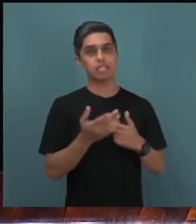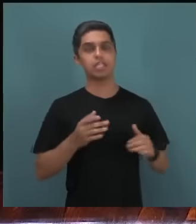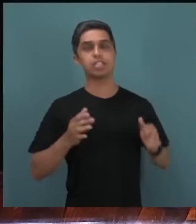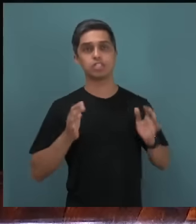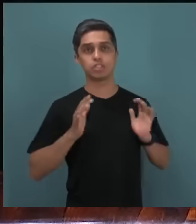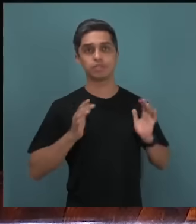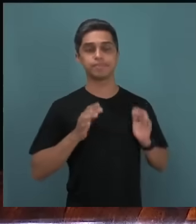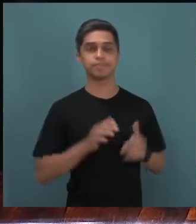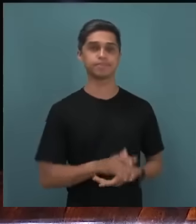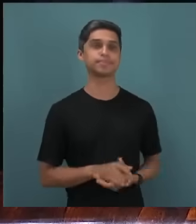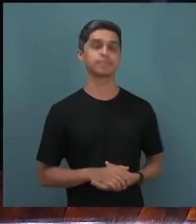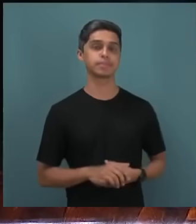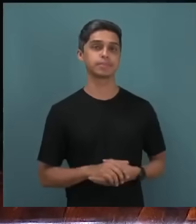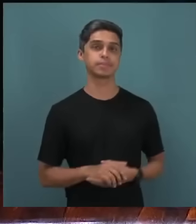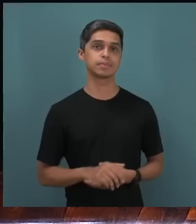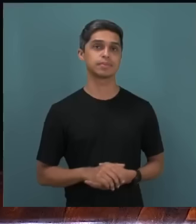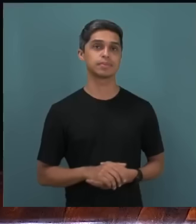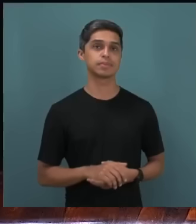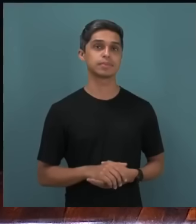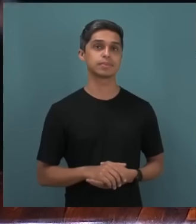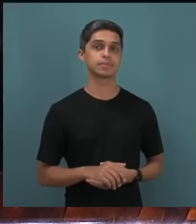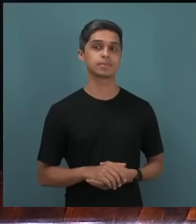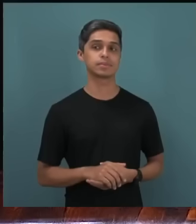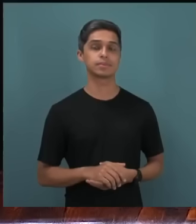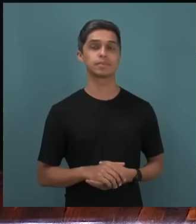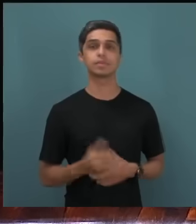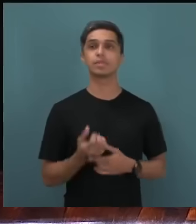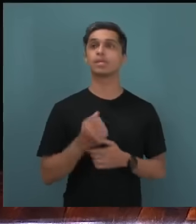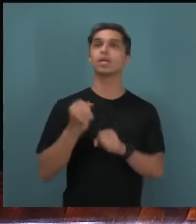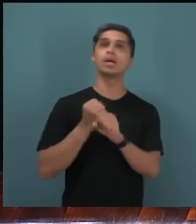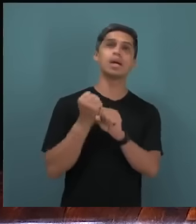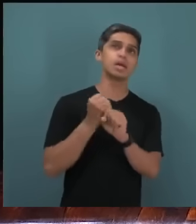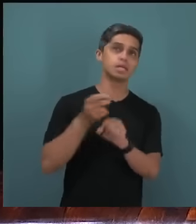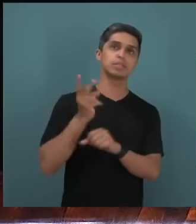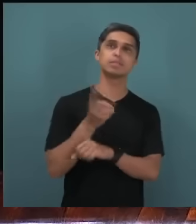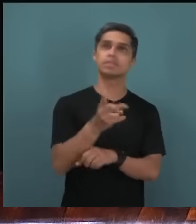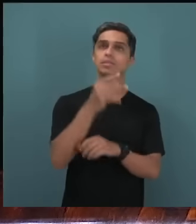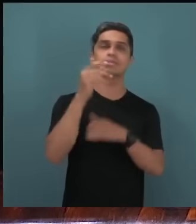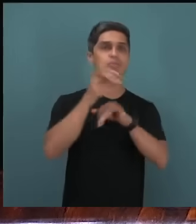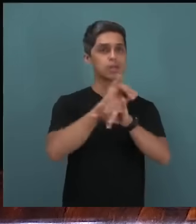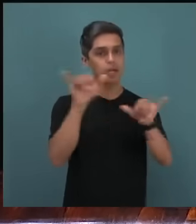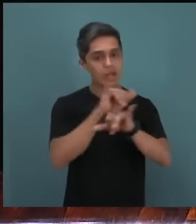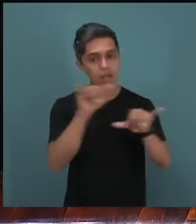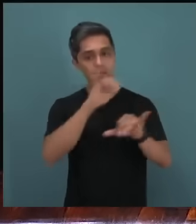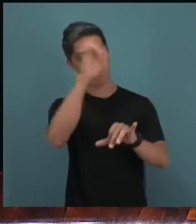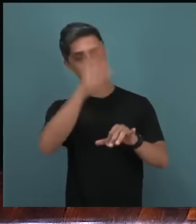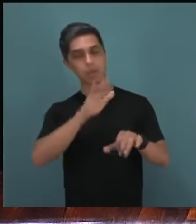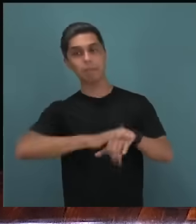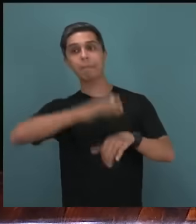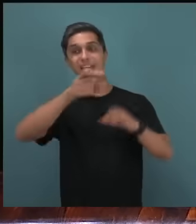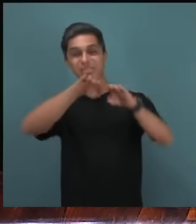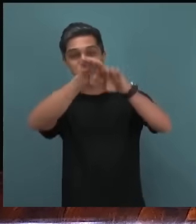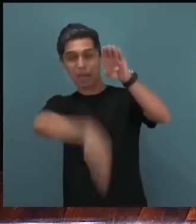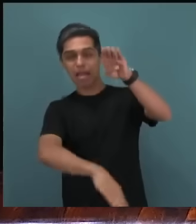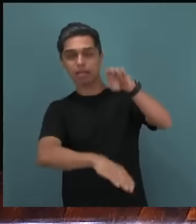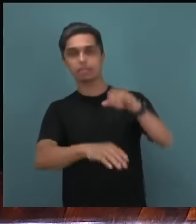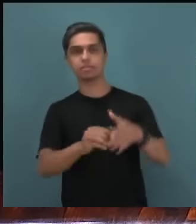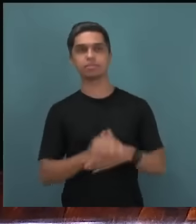Quantas e quantas vezes a ONU alertou que o Brasil é um dos países mais desigual do